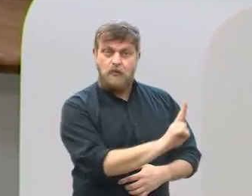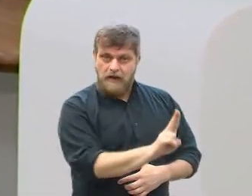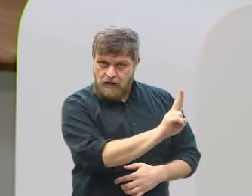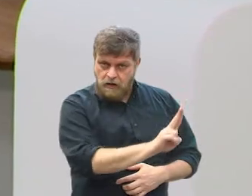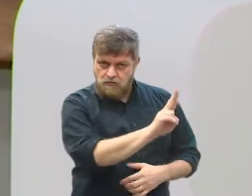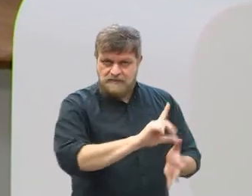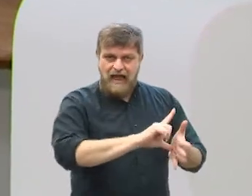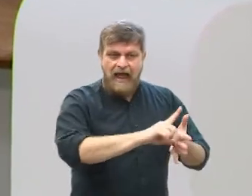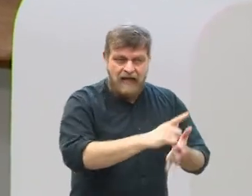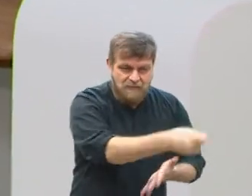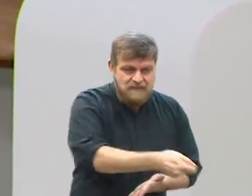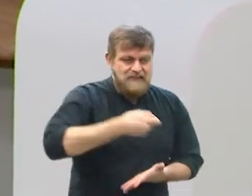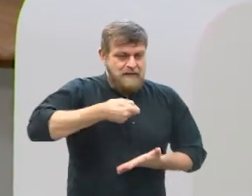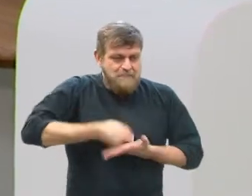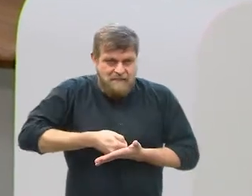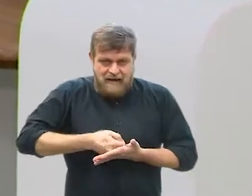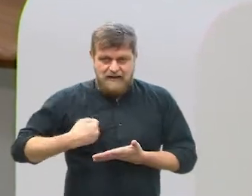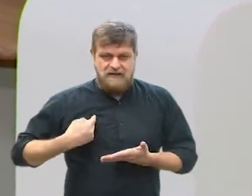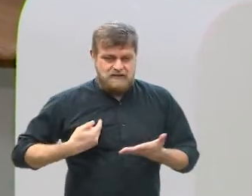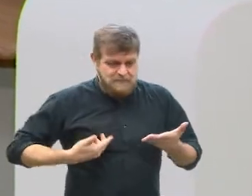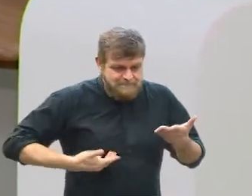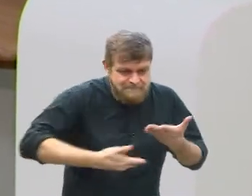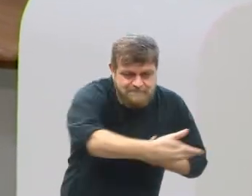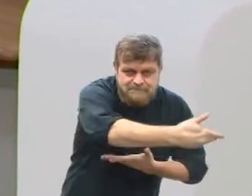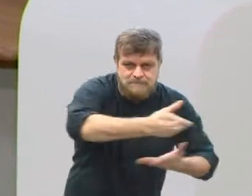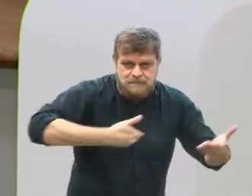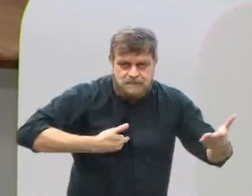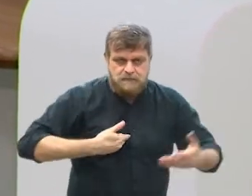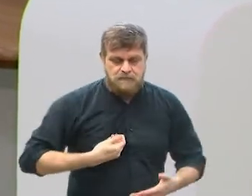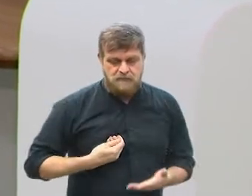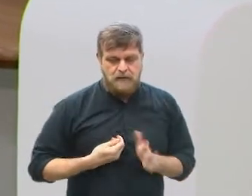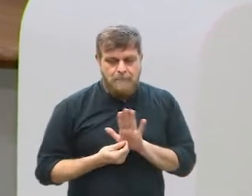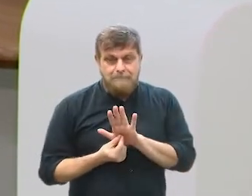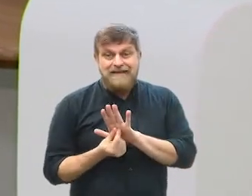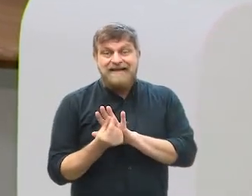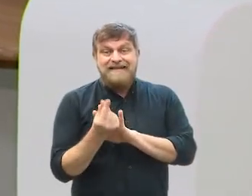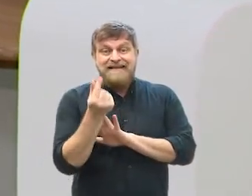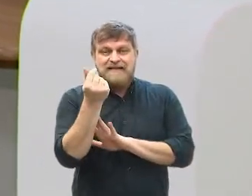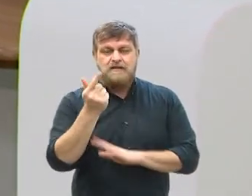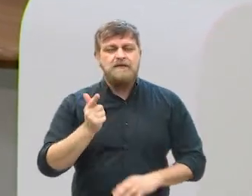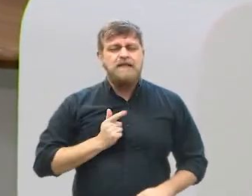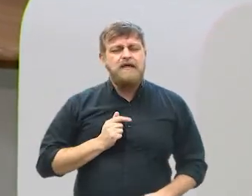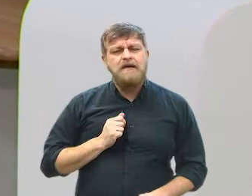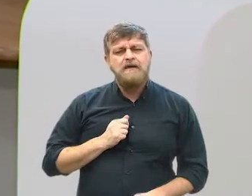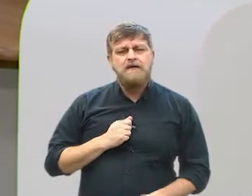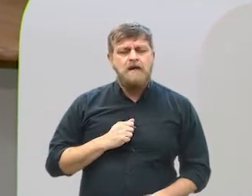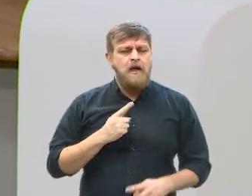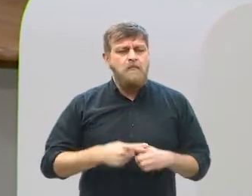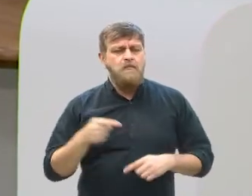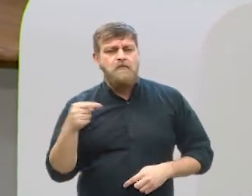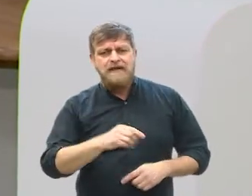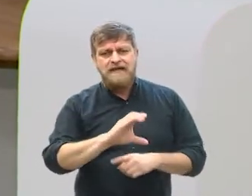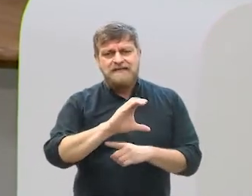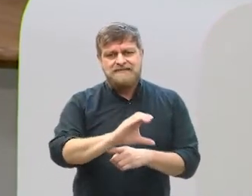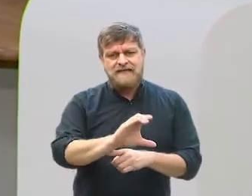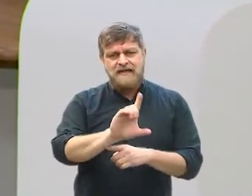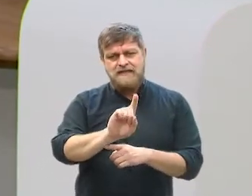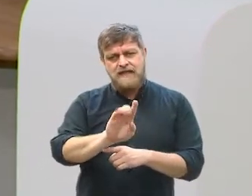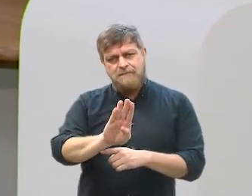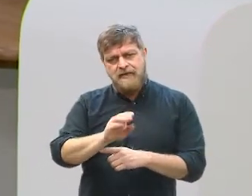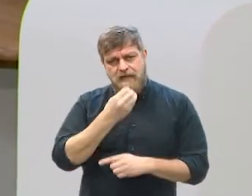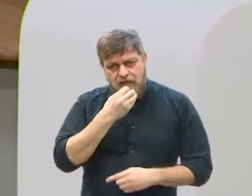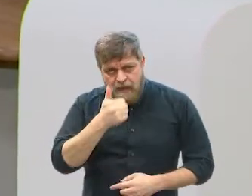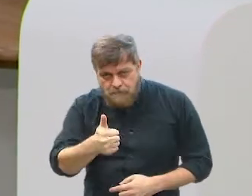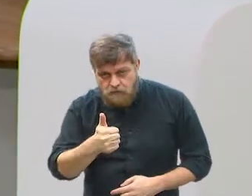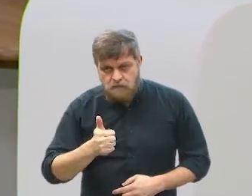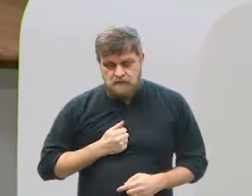depois ele vai pagar. Exatamente. Nós estamos remunerando o cliente. E quais seriam as vantagens do CDB? A